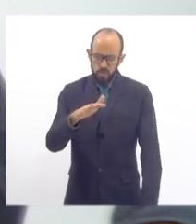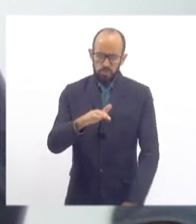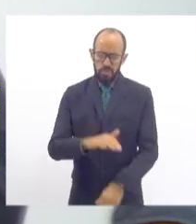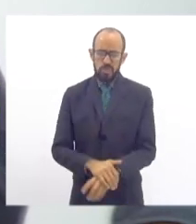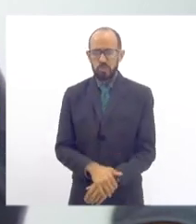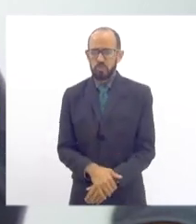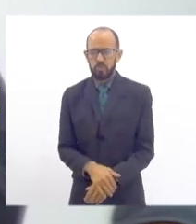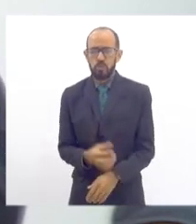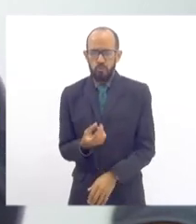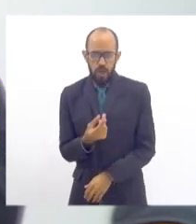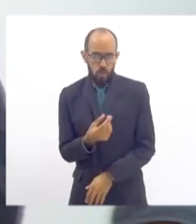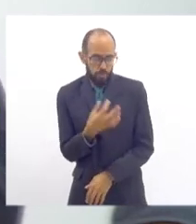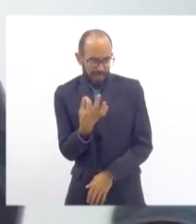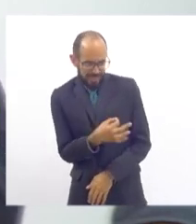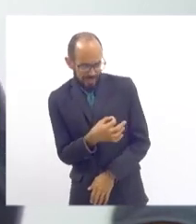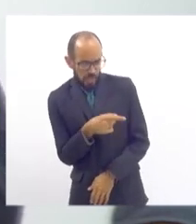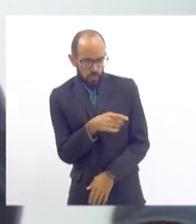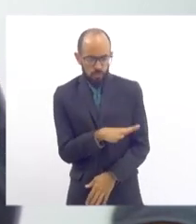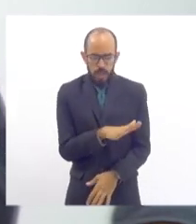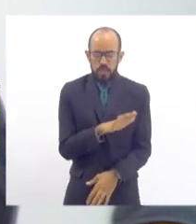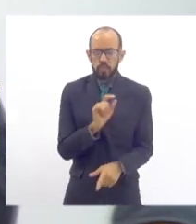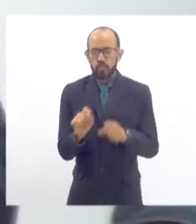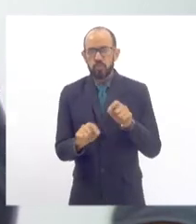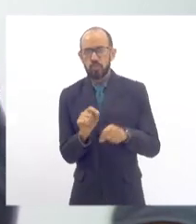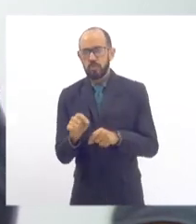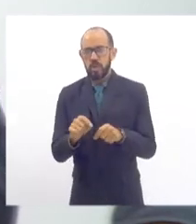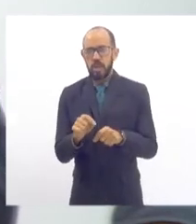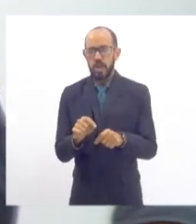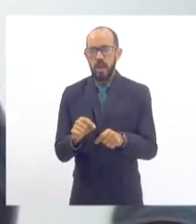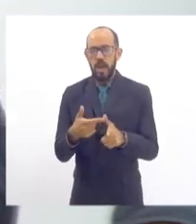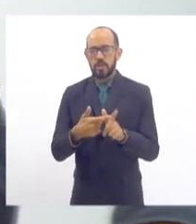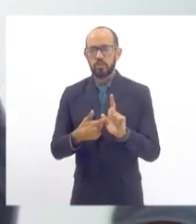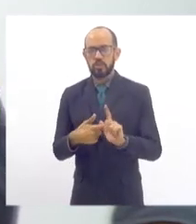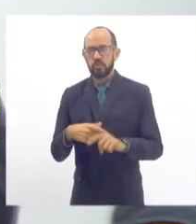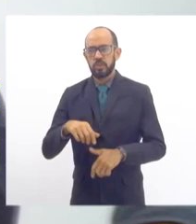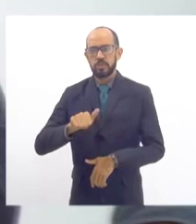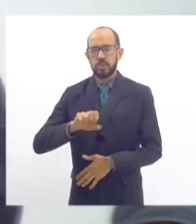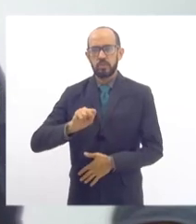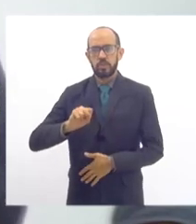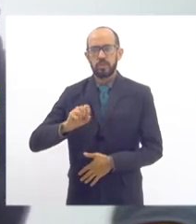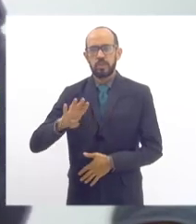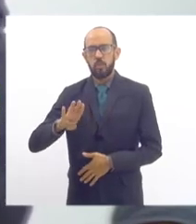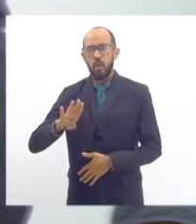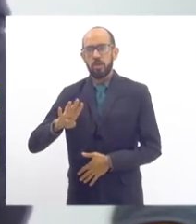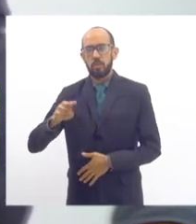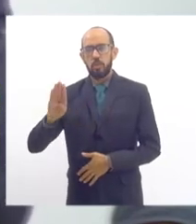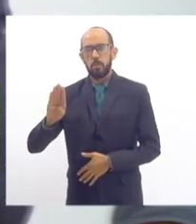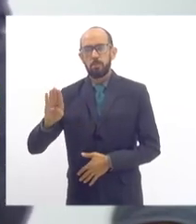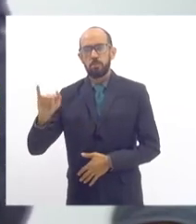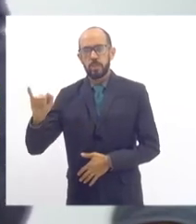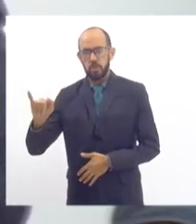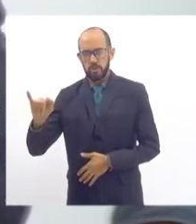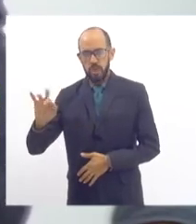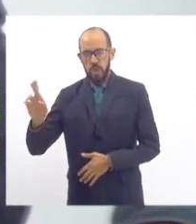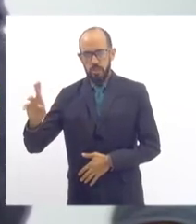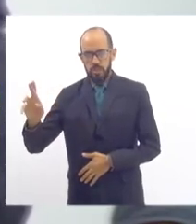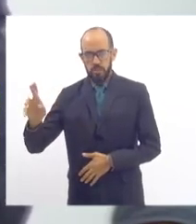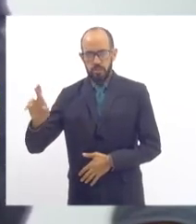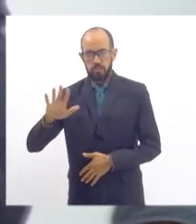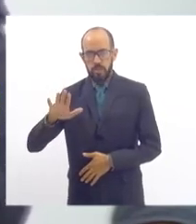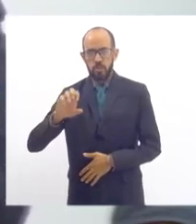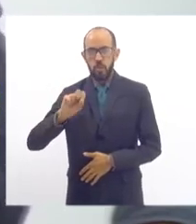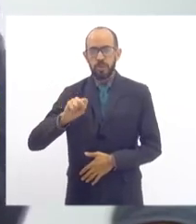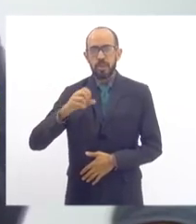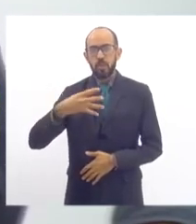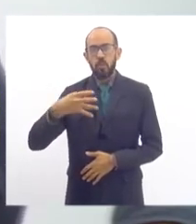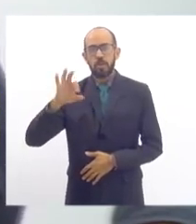O valor está certo. A dívida pública do Estado remonta a 184 bilhões, dos quais cerca de 80% é com a União,